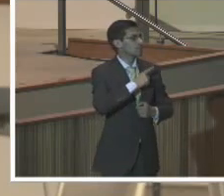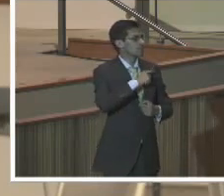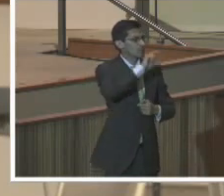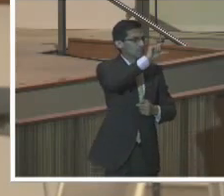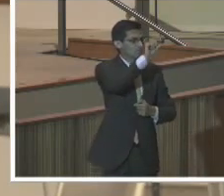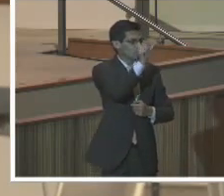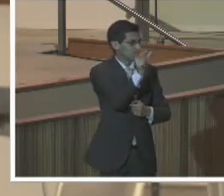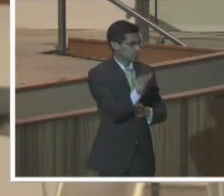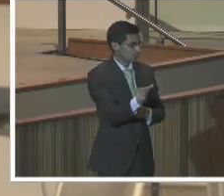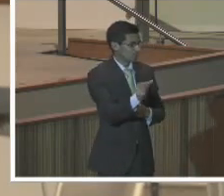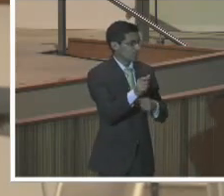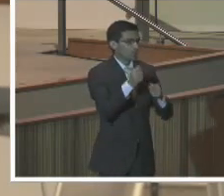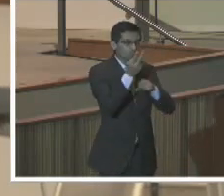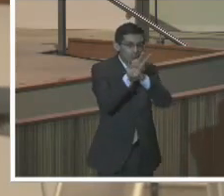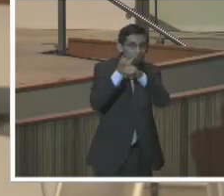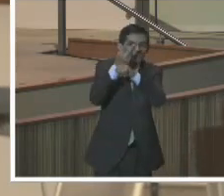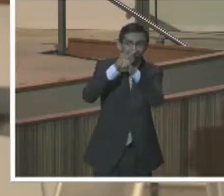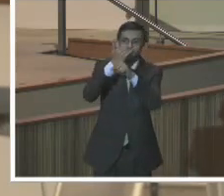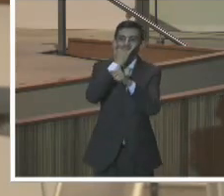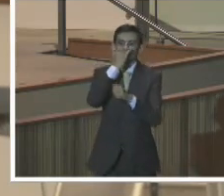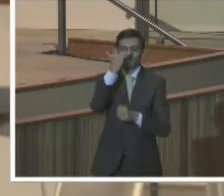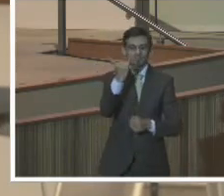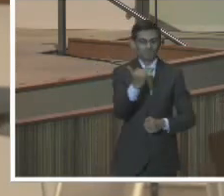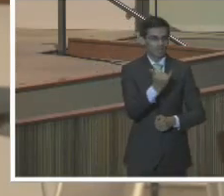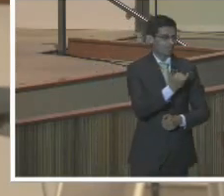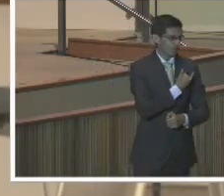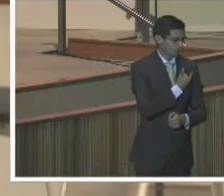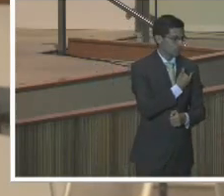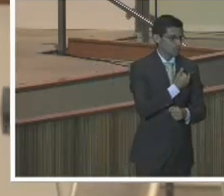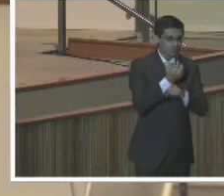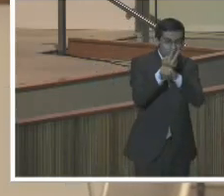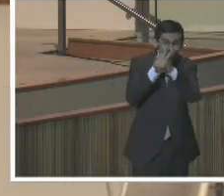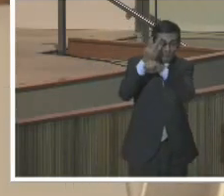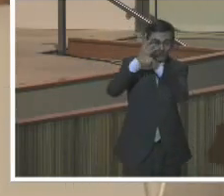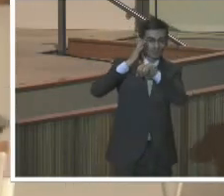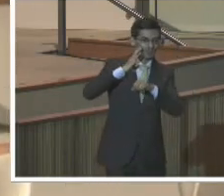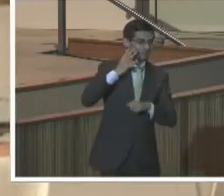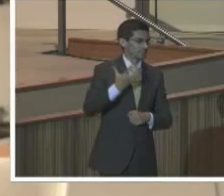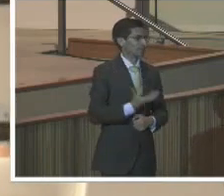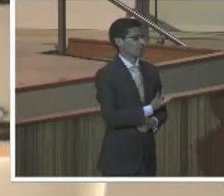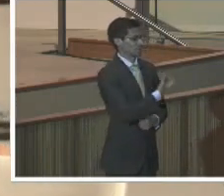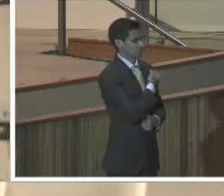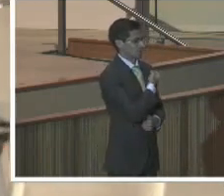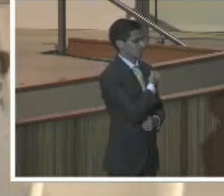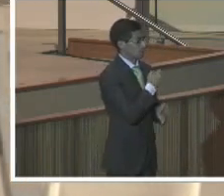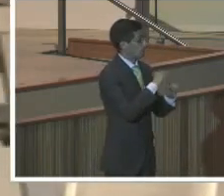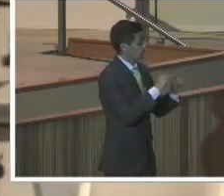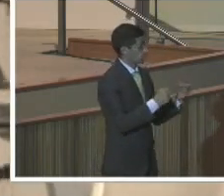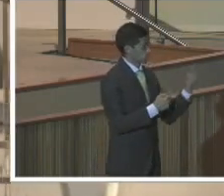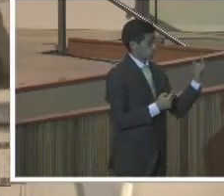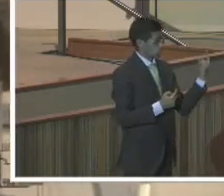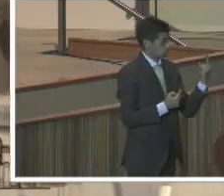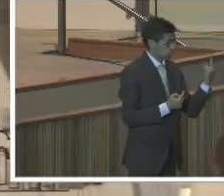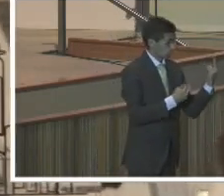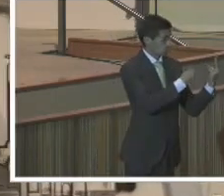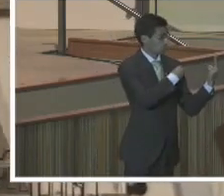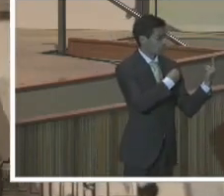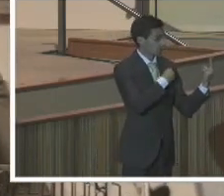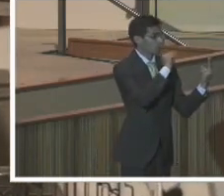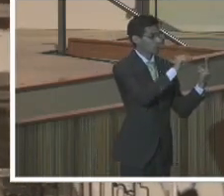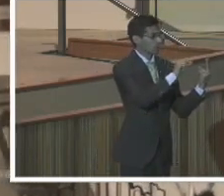perdão e salvação. E o segundo tipo de pecador é aqueles que